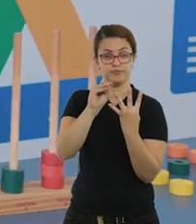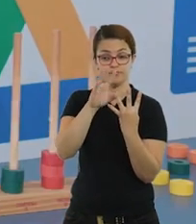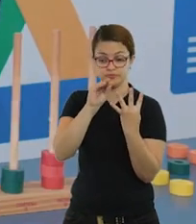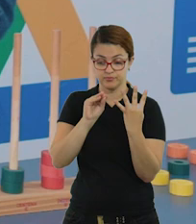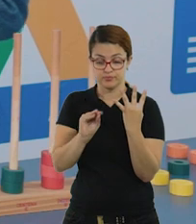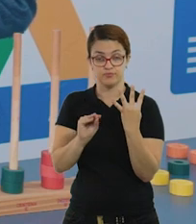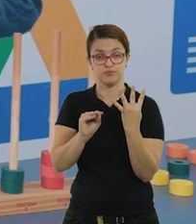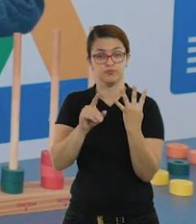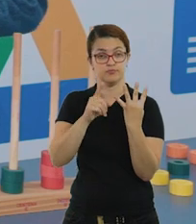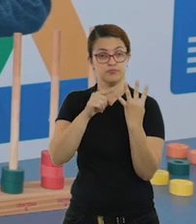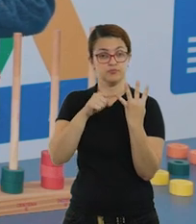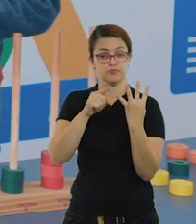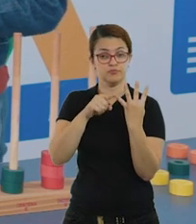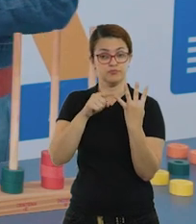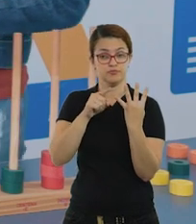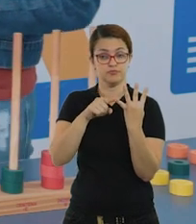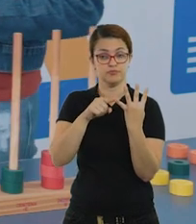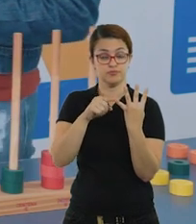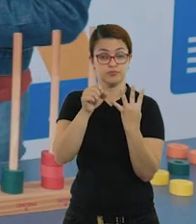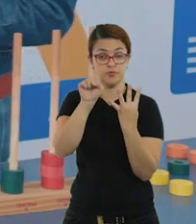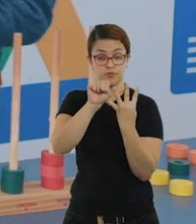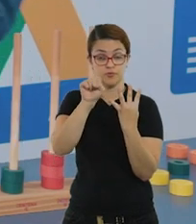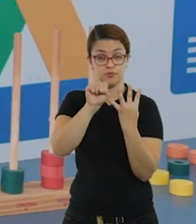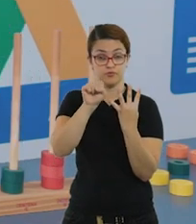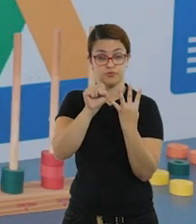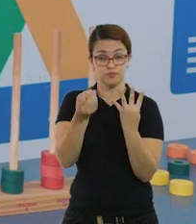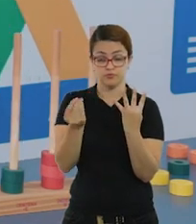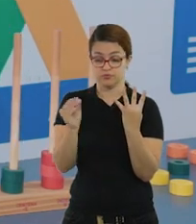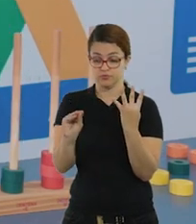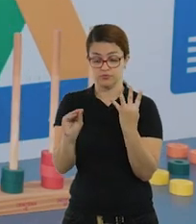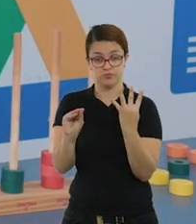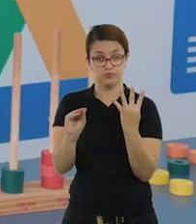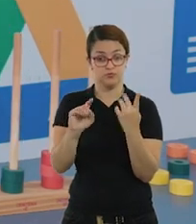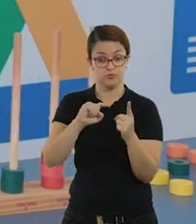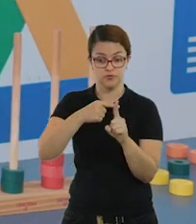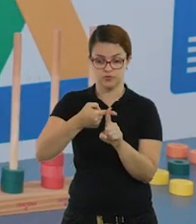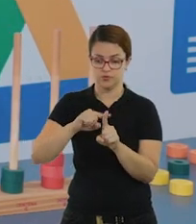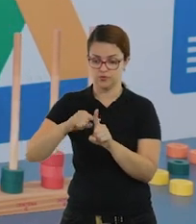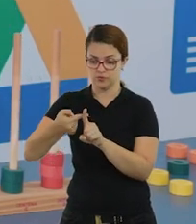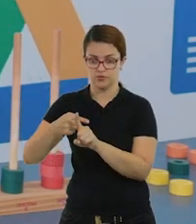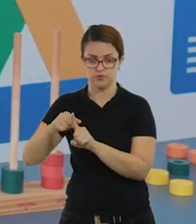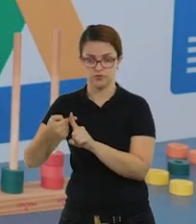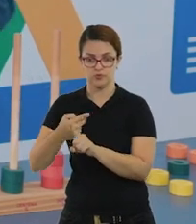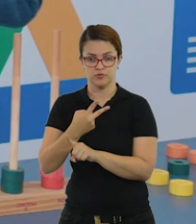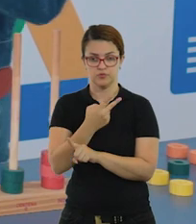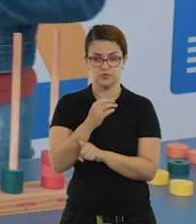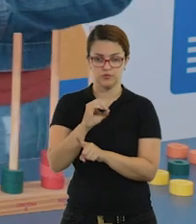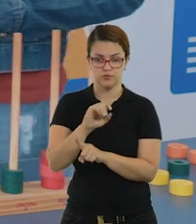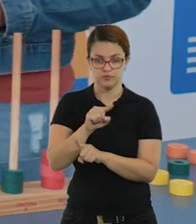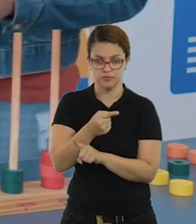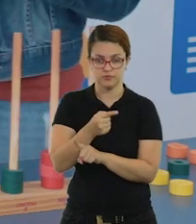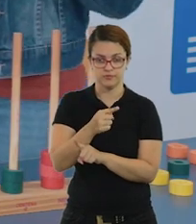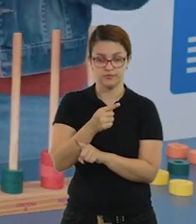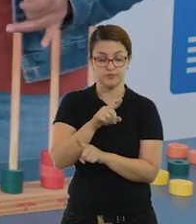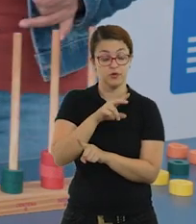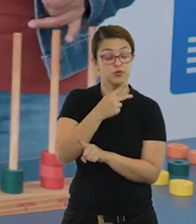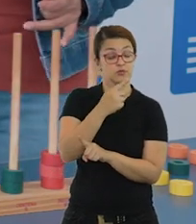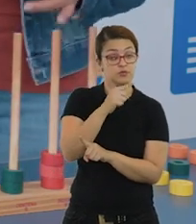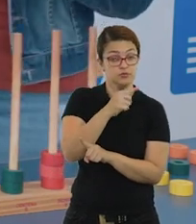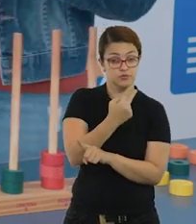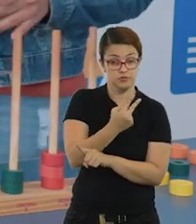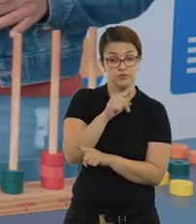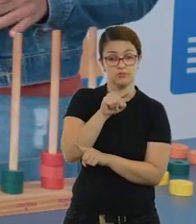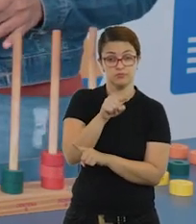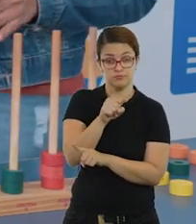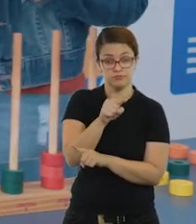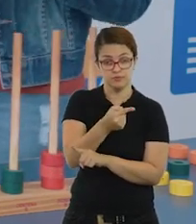Anoto 90 lá embaixo. E o número da unidade será o número 8. Também anoto ele lá. Então, eu tenho 2.000 mais